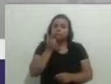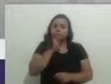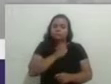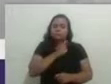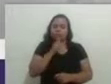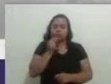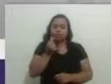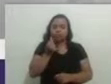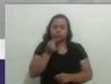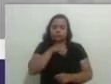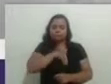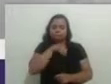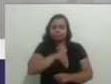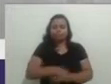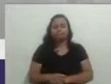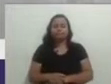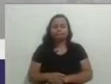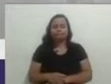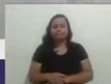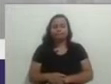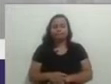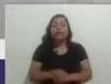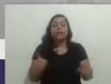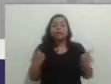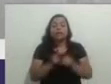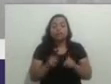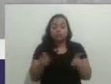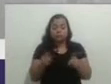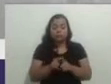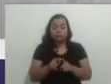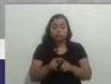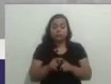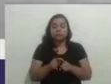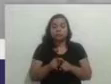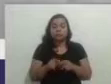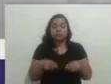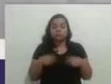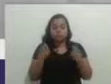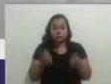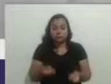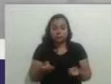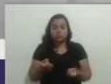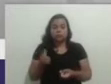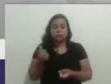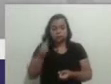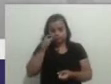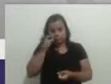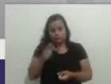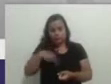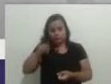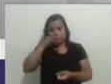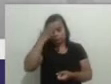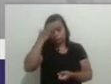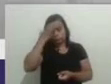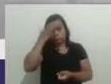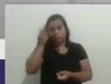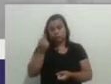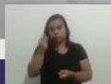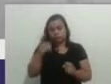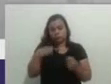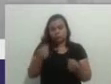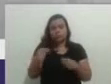dinheirinho e não distante né de correr atrás do dinheiro Claro porque todo mundo sabe que dinheiro não cai do céu e